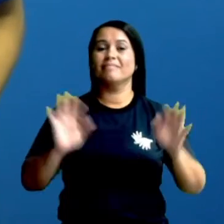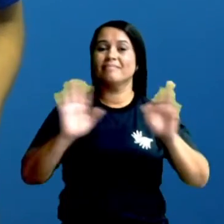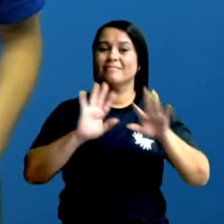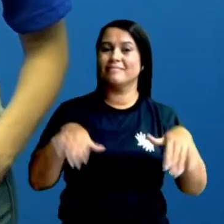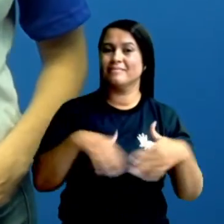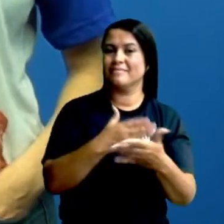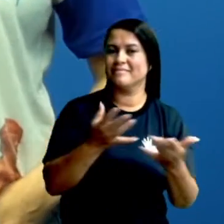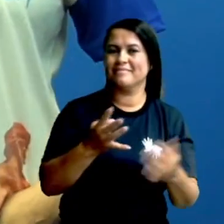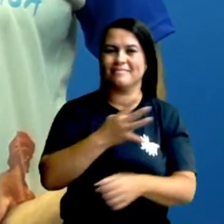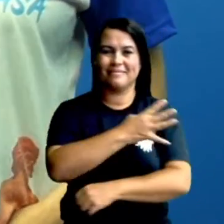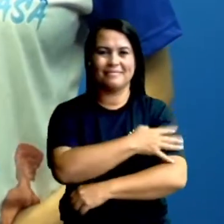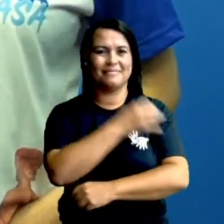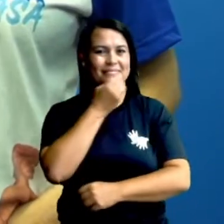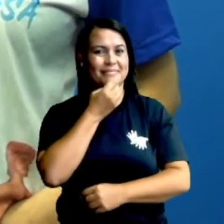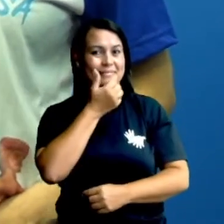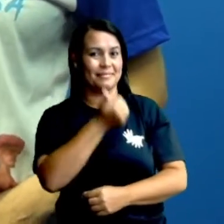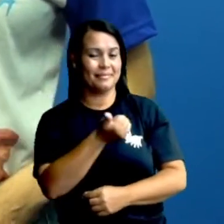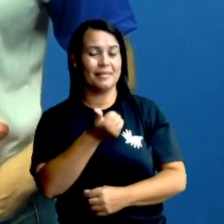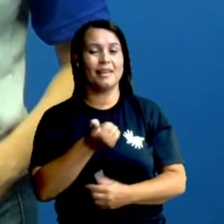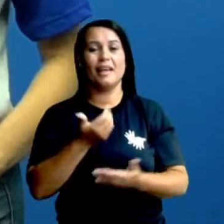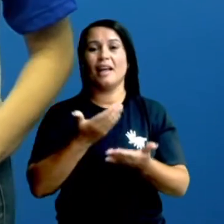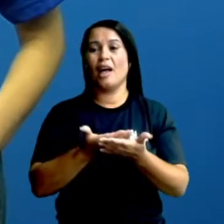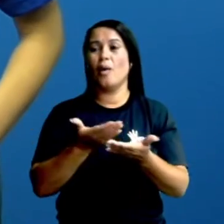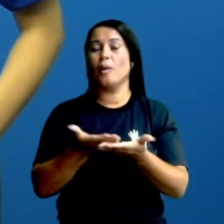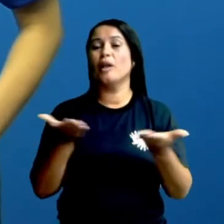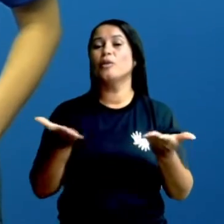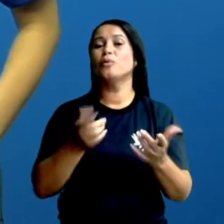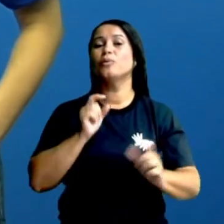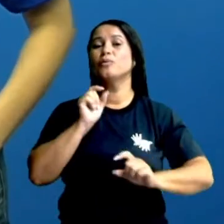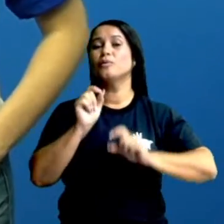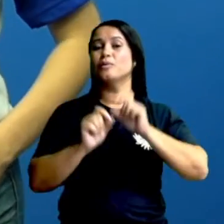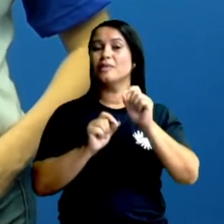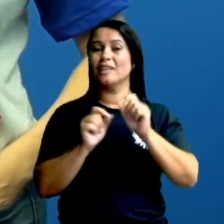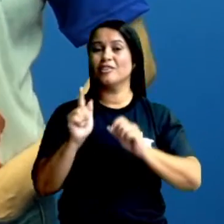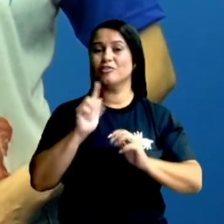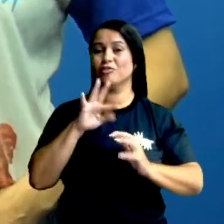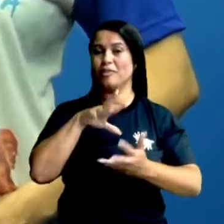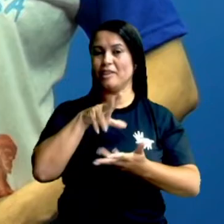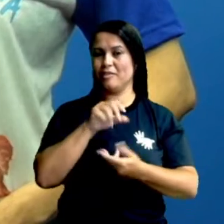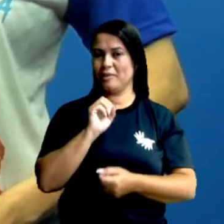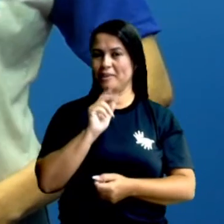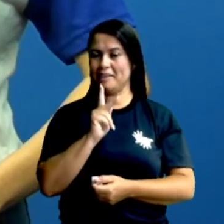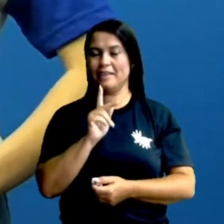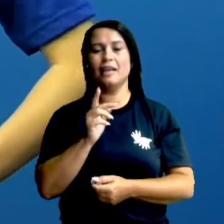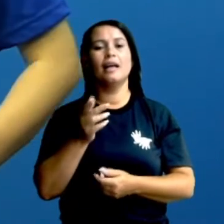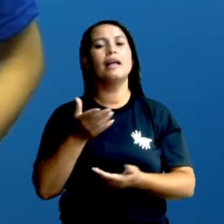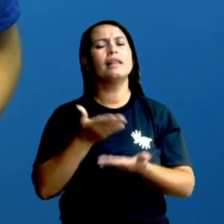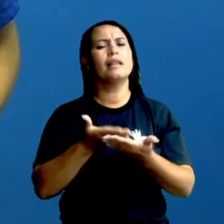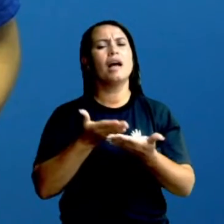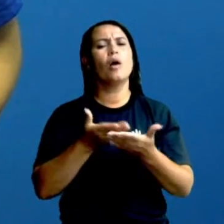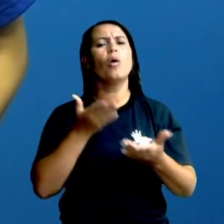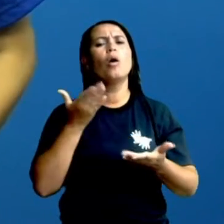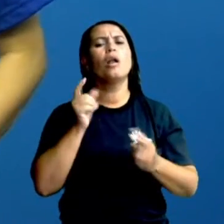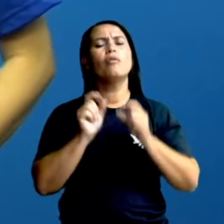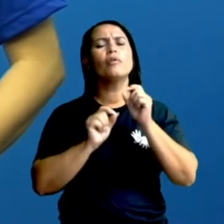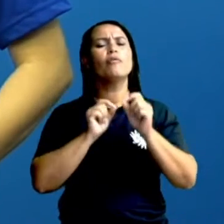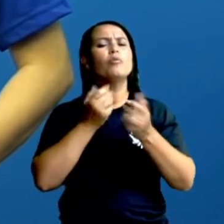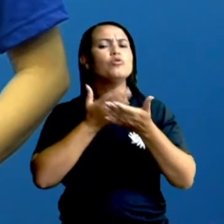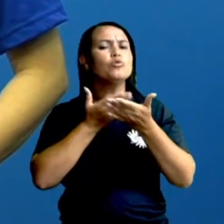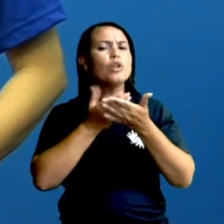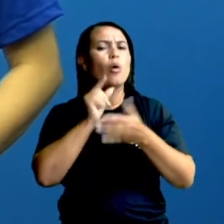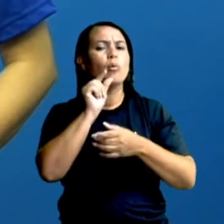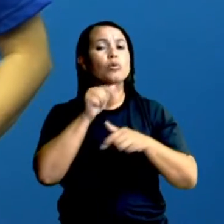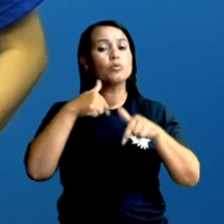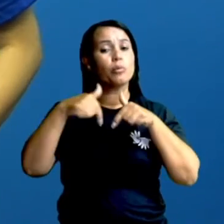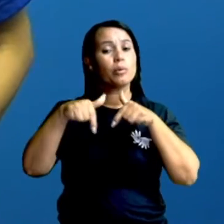Olá, quarto ano, tudo bem? A nossa aula de hoje é de geografia, tá bom? E na aula a gente vai estudar um pouquinho sobre